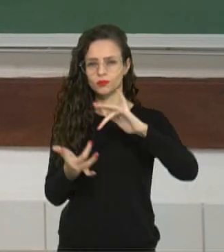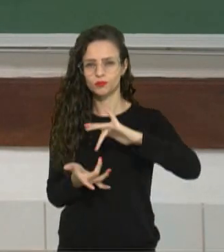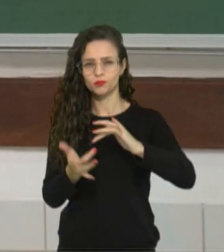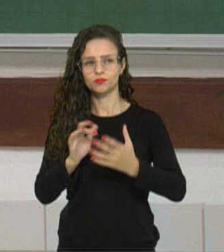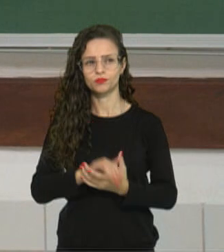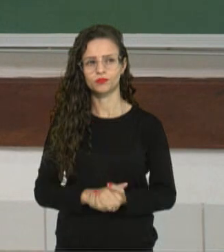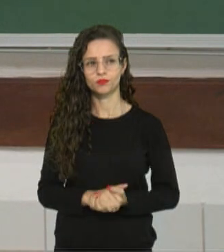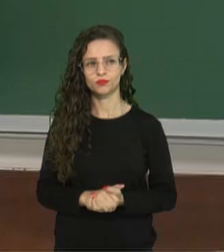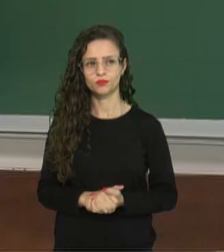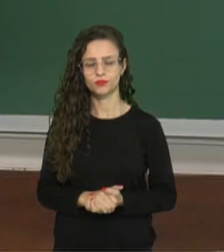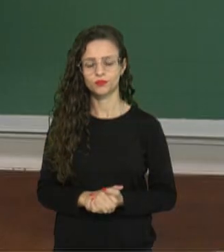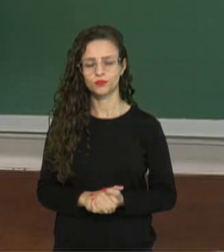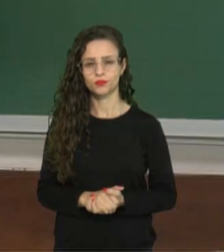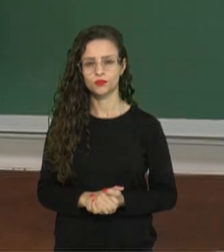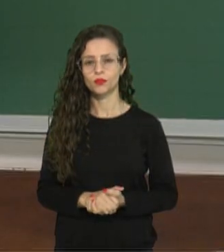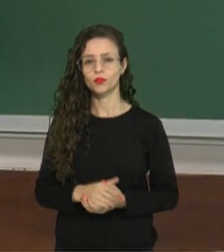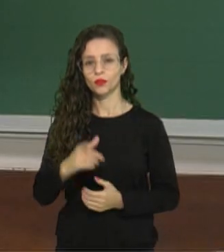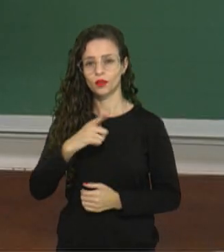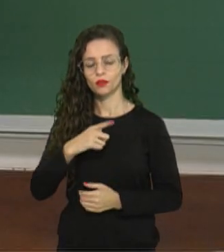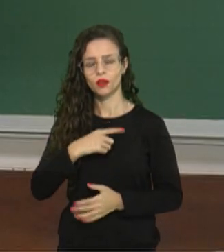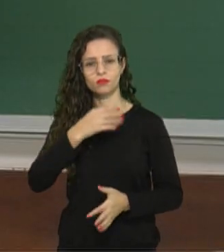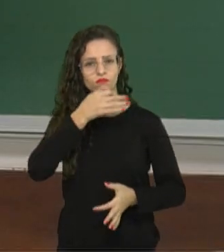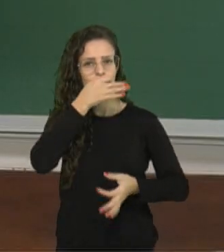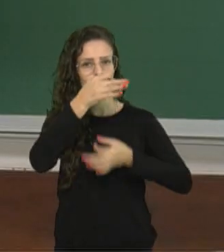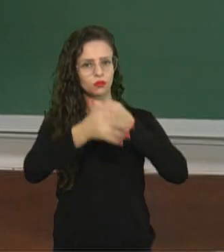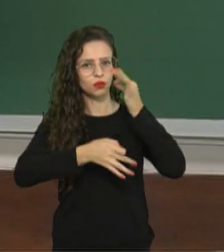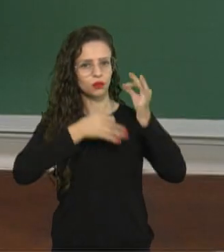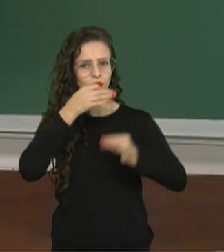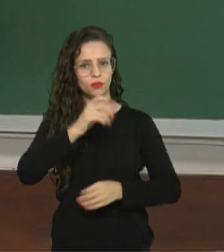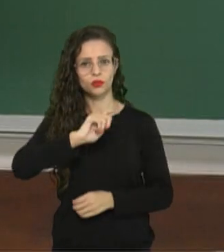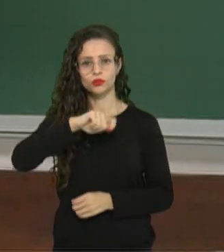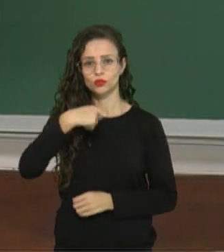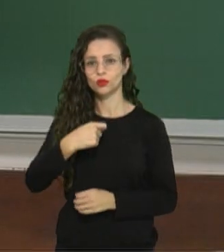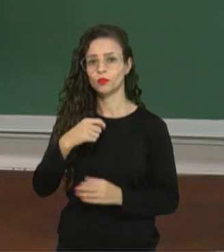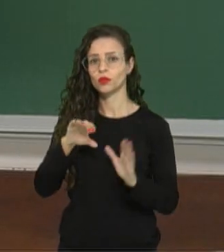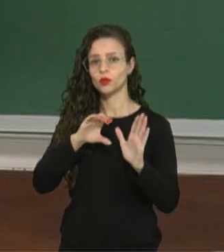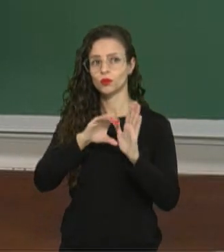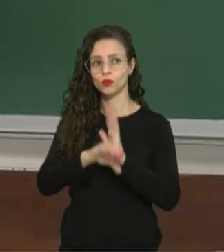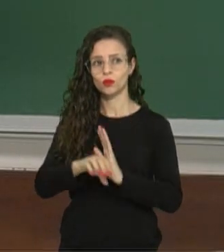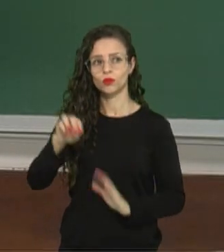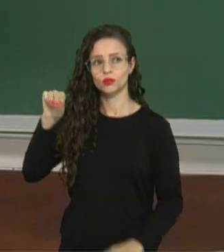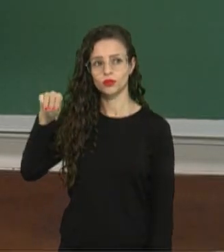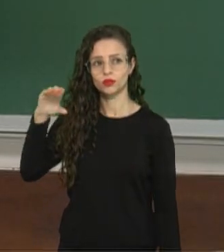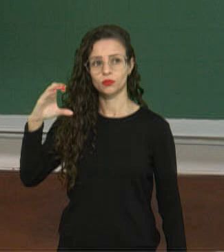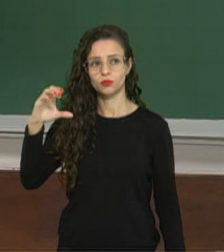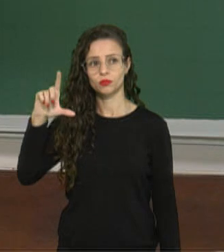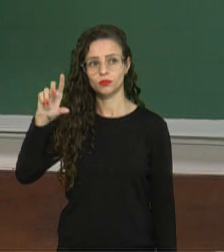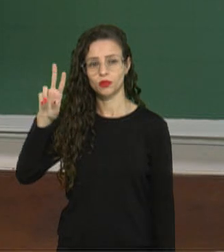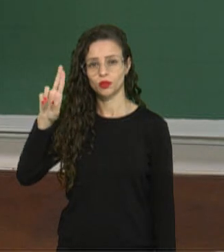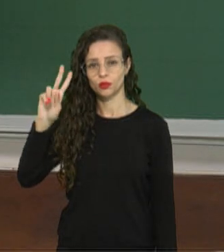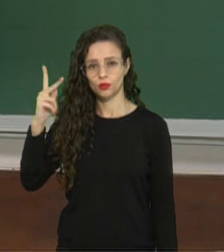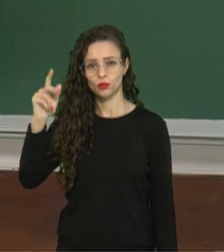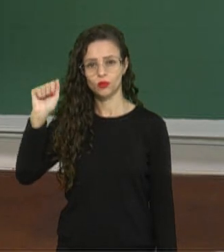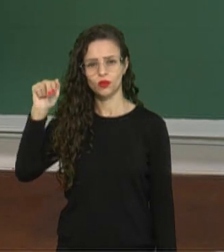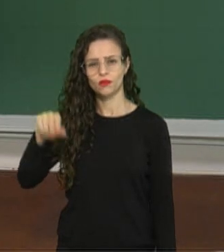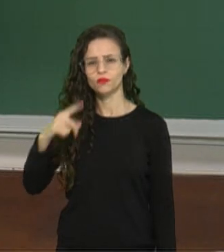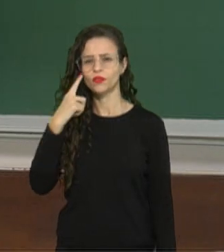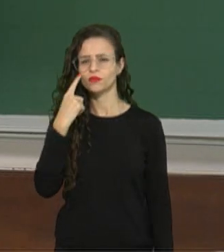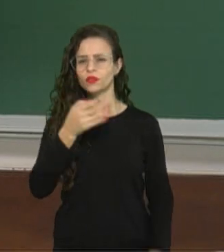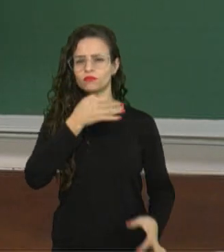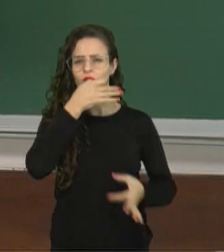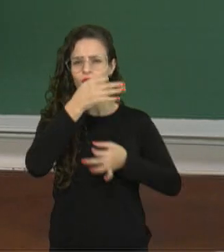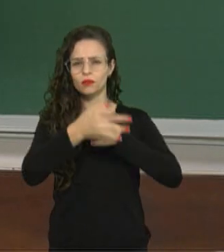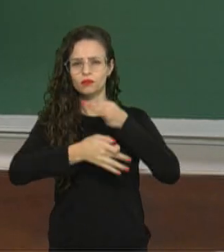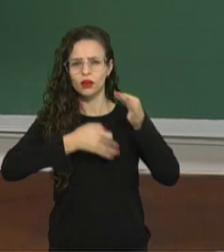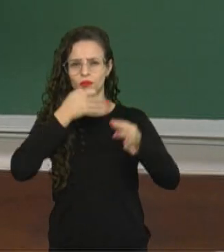Então, aparecem já as críticas ao conceito do McLuhan. Lembra que a gente falou que teve um problema? Vamos ver quais são as críticas que